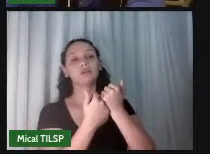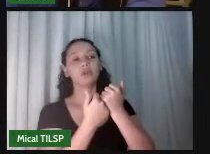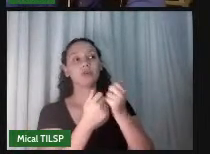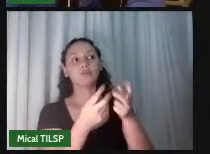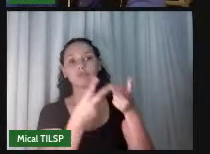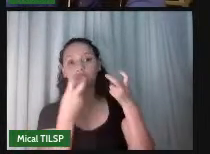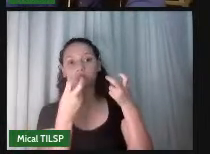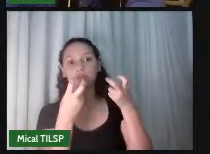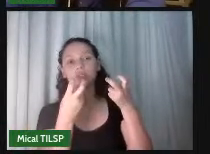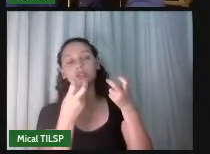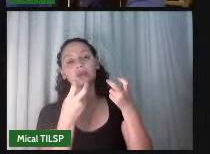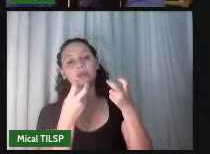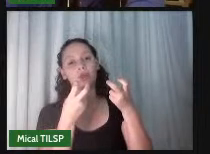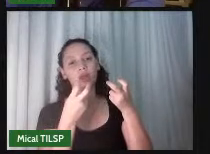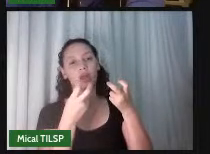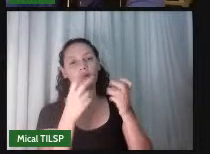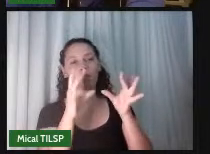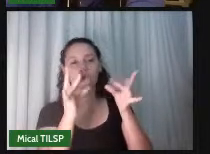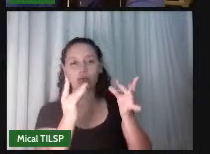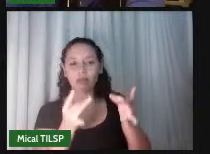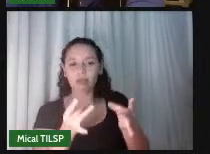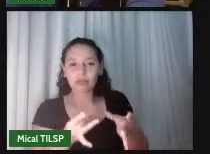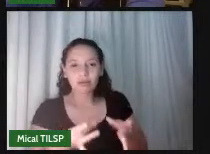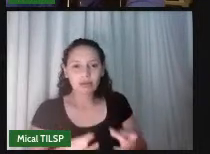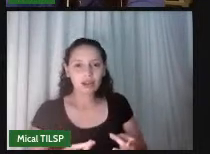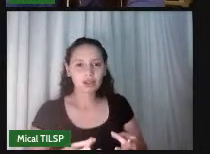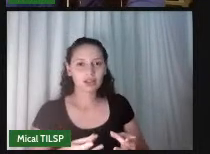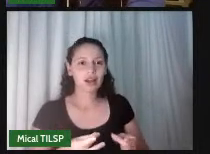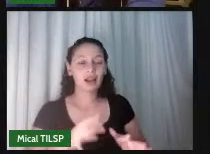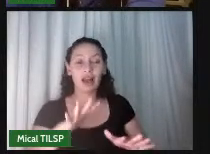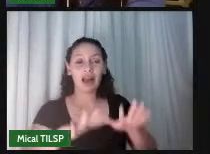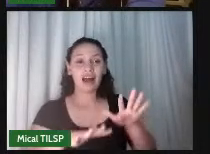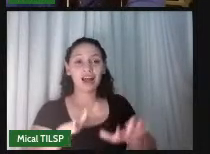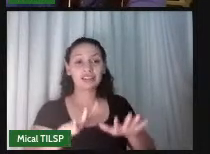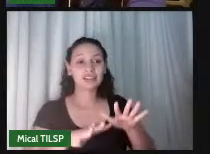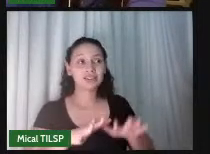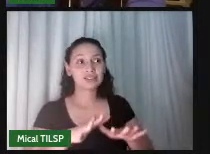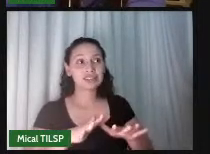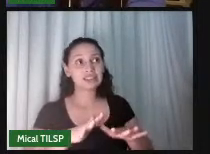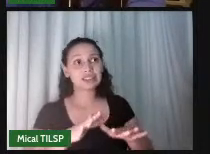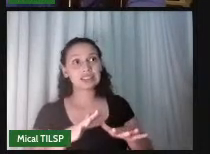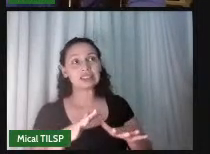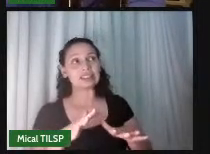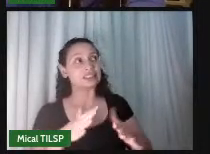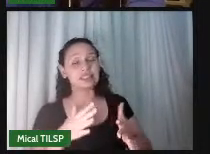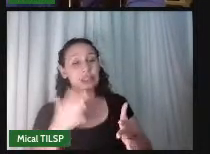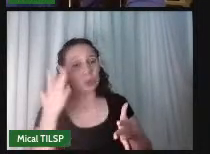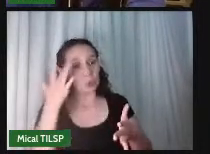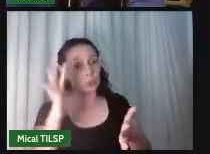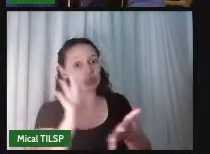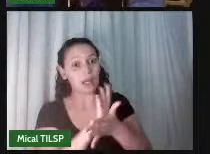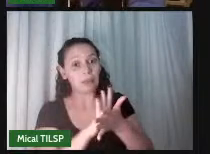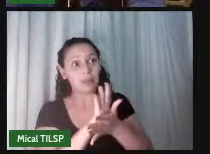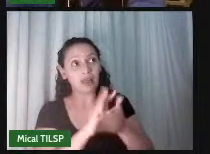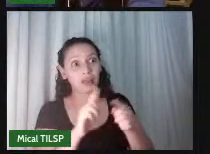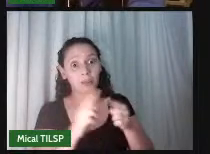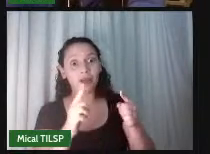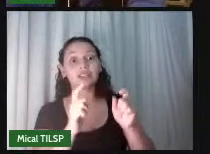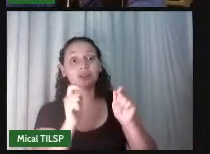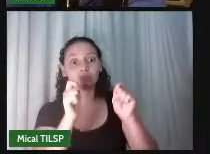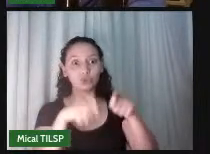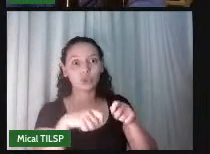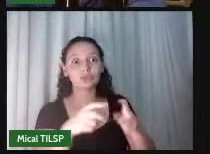tem absolutamente nada, né? Mas a gente sabe, isso aqui não é daqui. Isso aqui é diferente, tá?